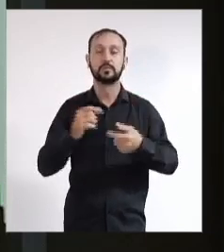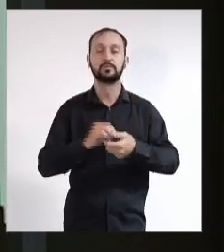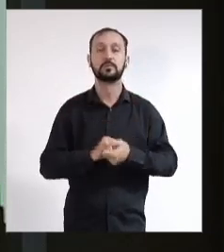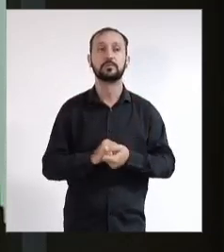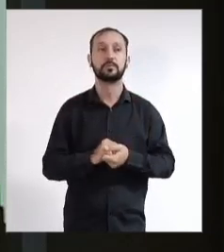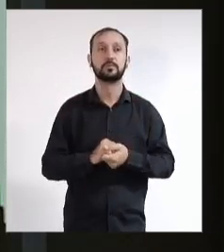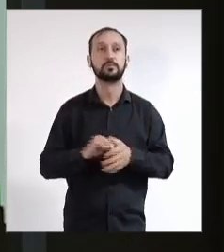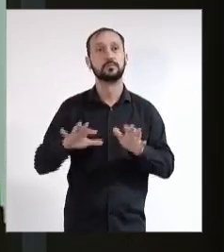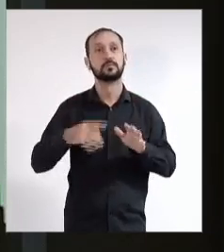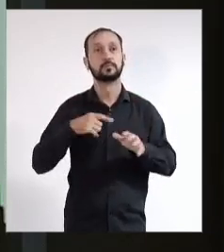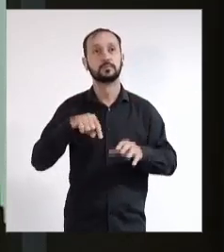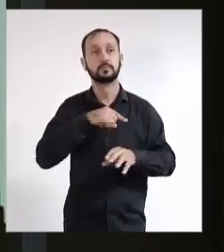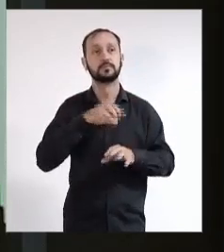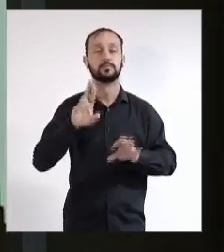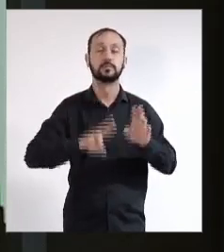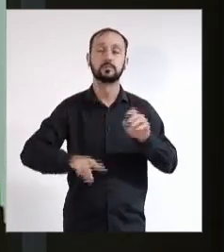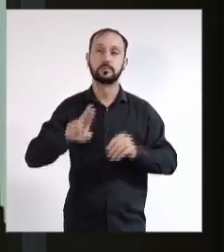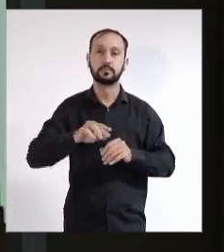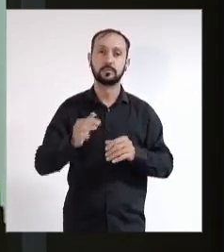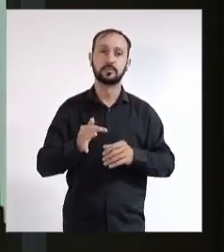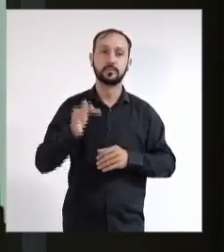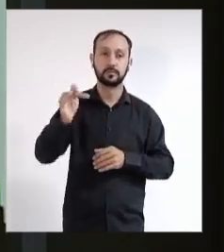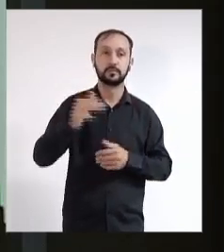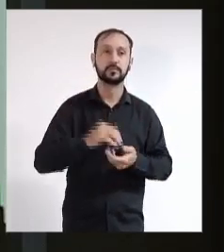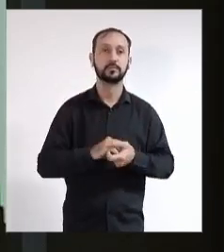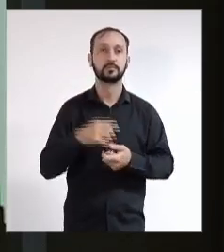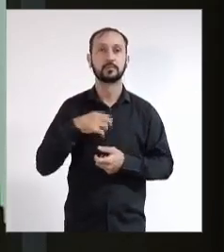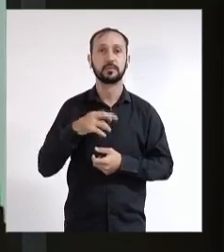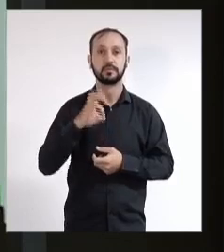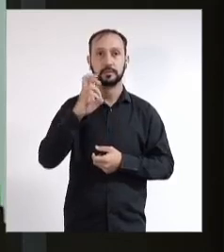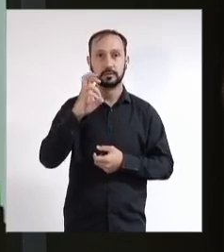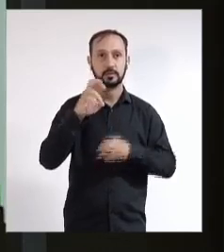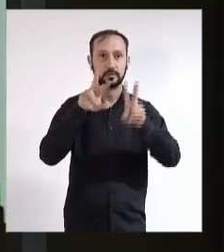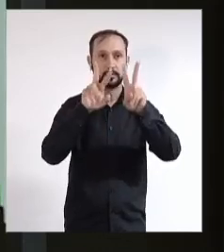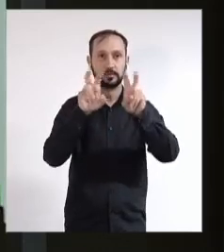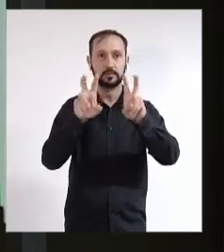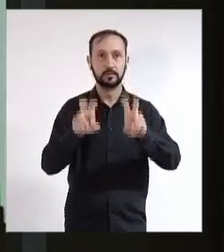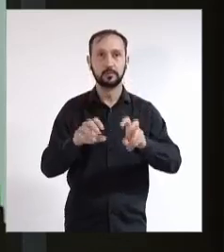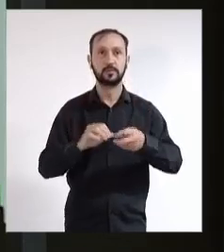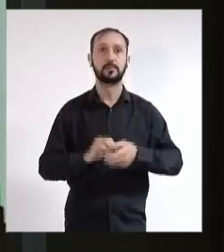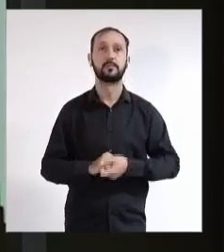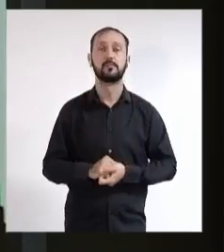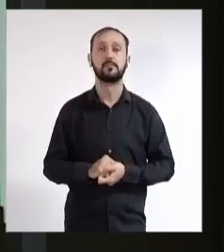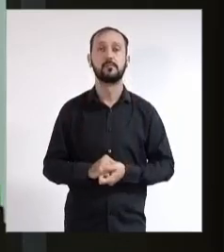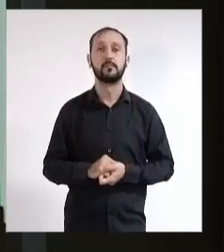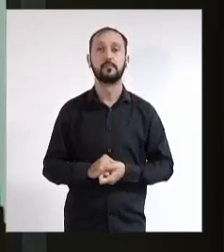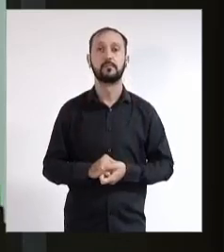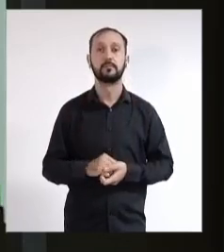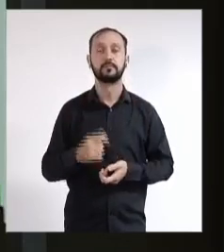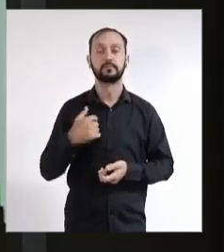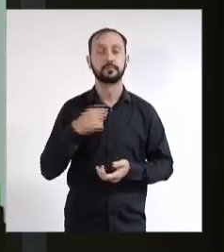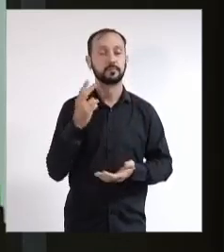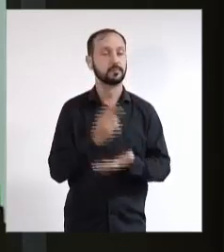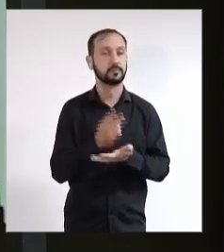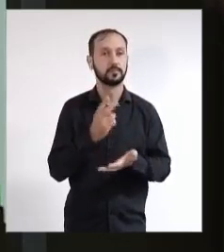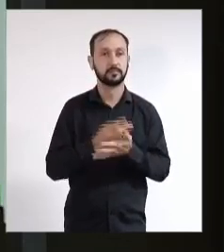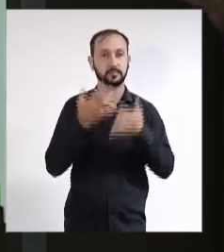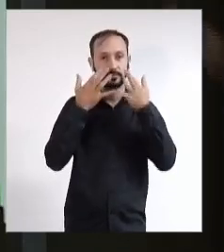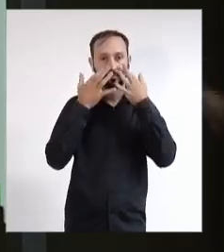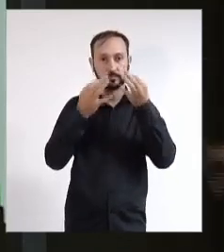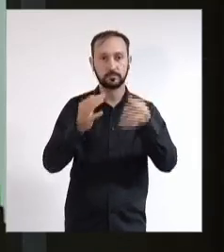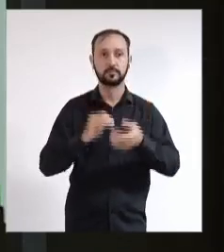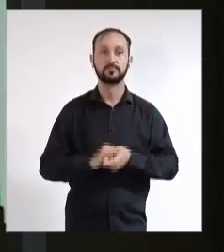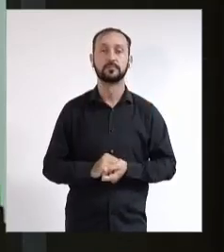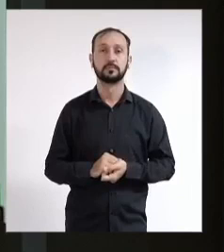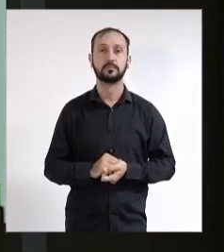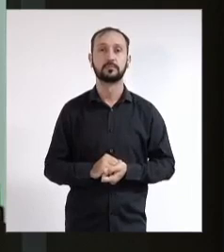fazer a nossa pauta daqui pra frente eu trouxe cinco temas que são trabalhados nook que a gente dá bastante atenção pode estar